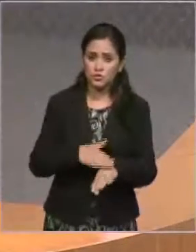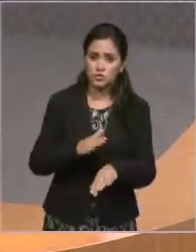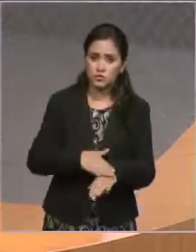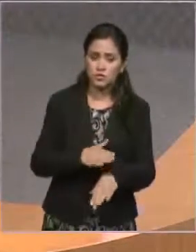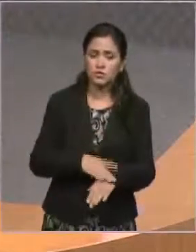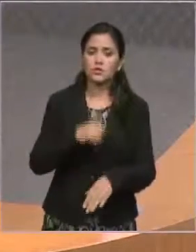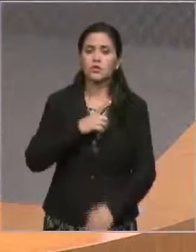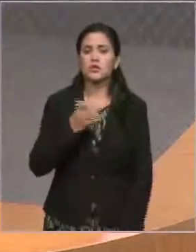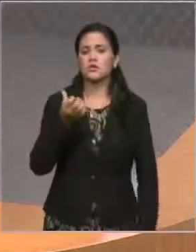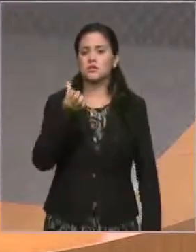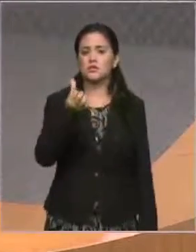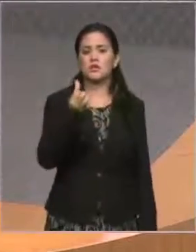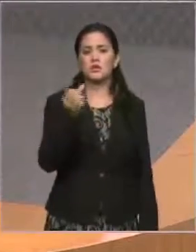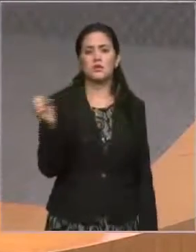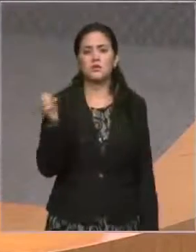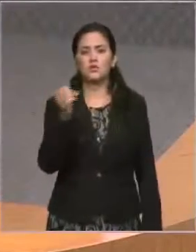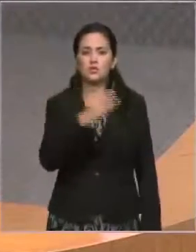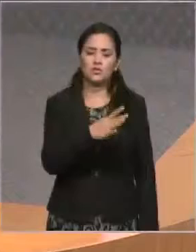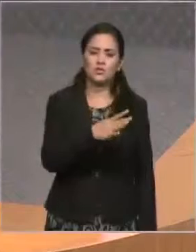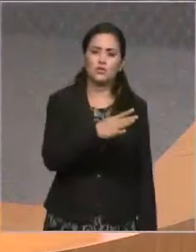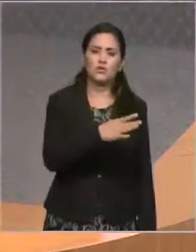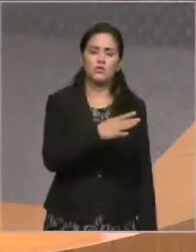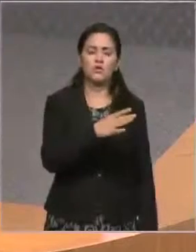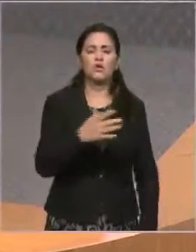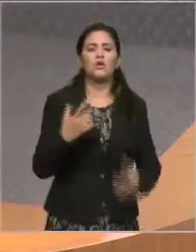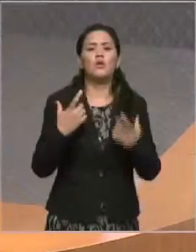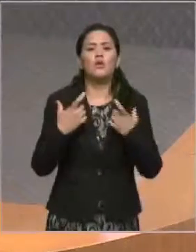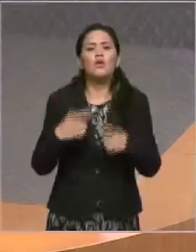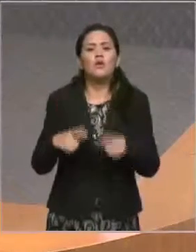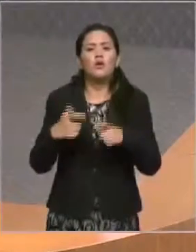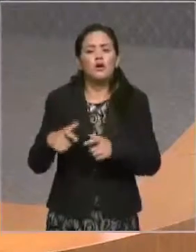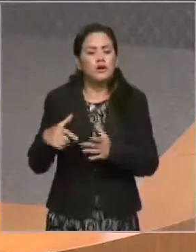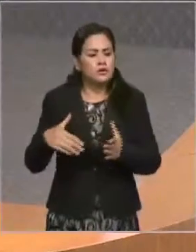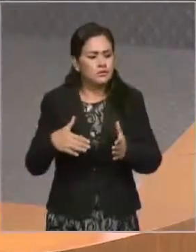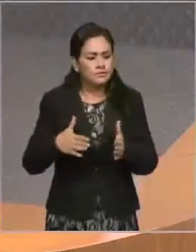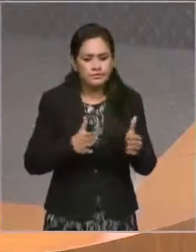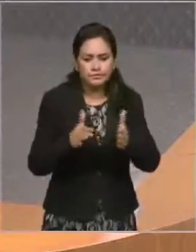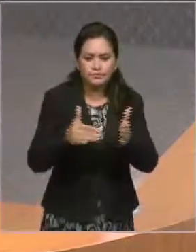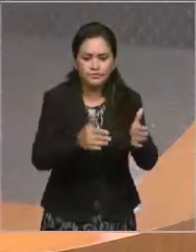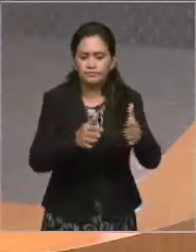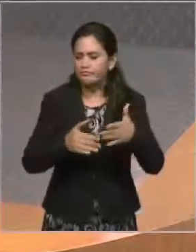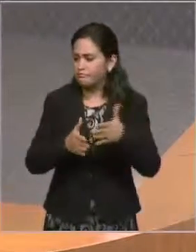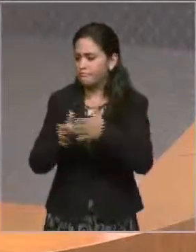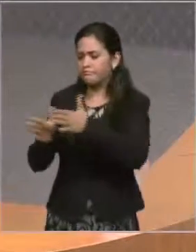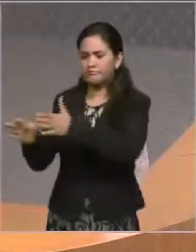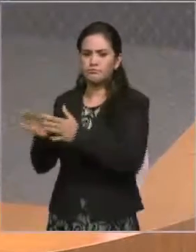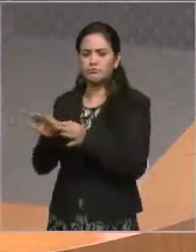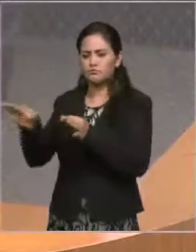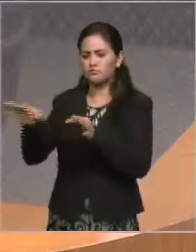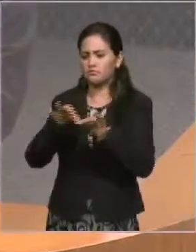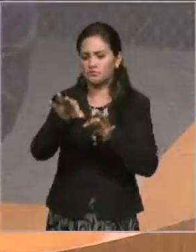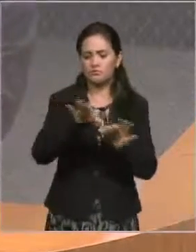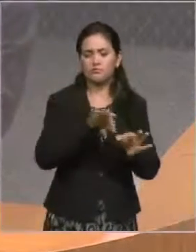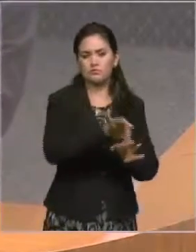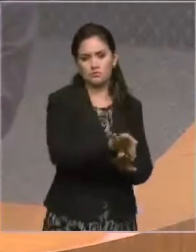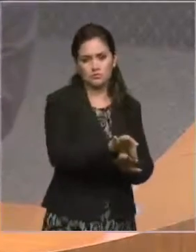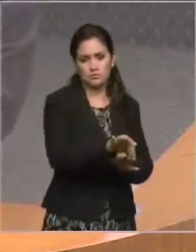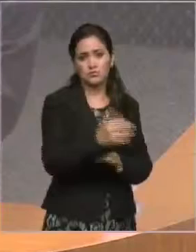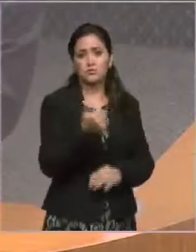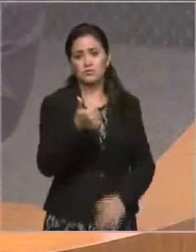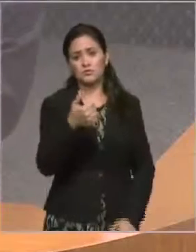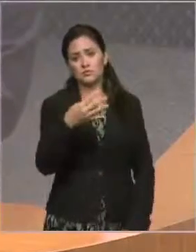novas linhas e 14 novos ônibus vão circular entre essas linhas. E aí, deputado Edivaldo Holanda, eu quero voltar aqui ao início do meu